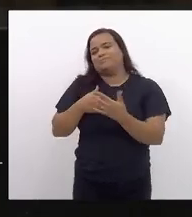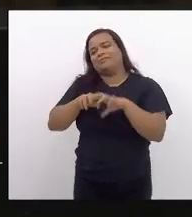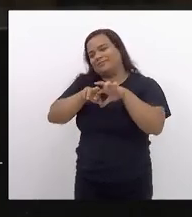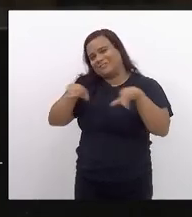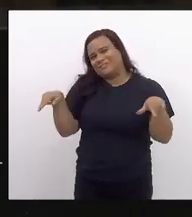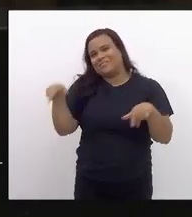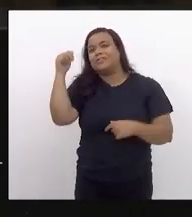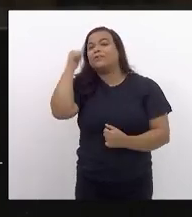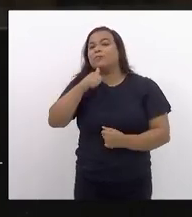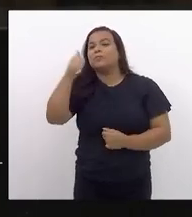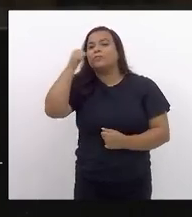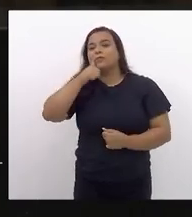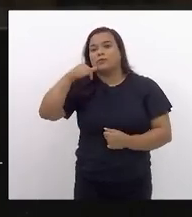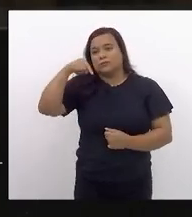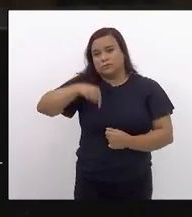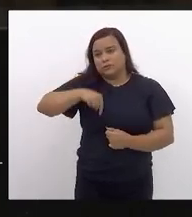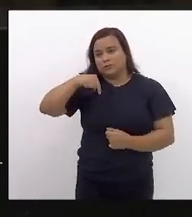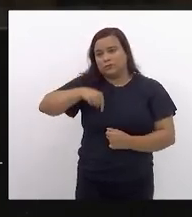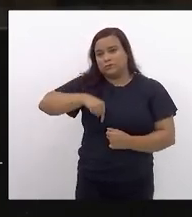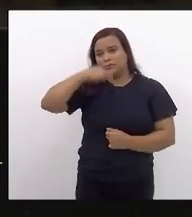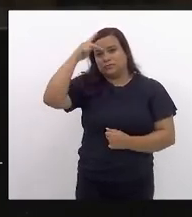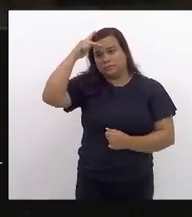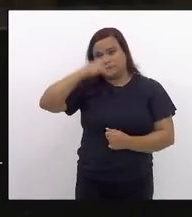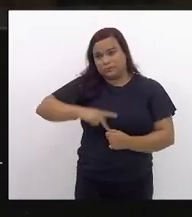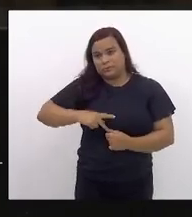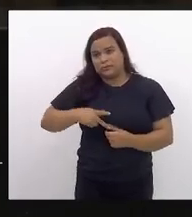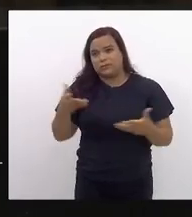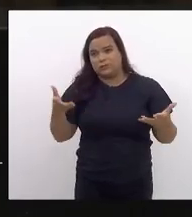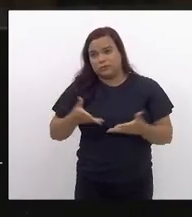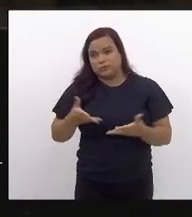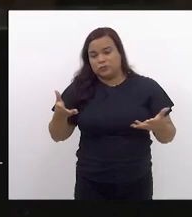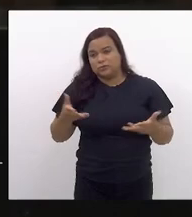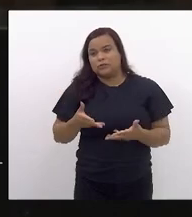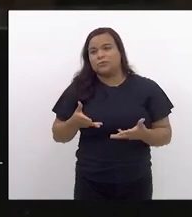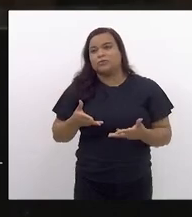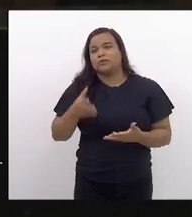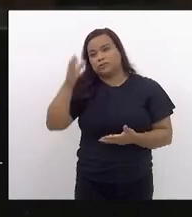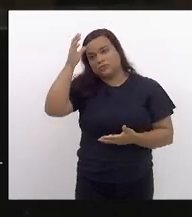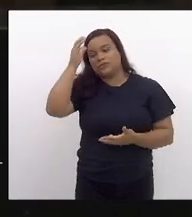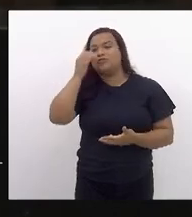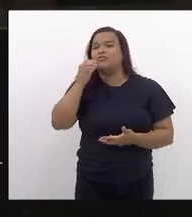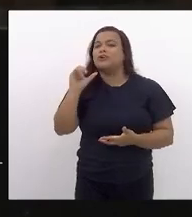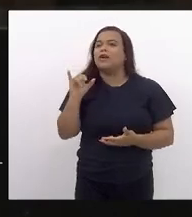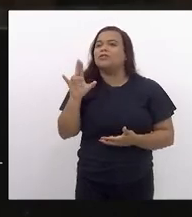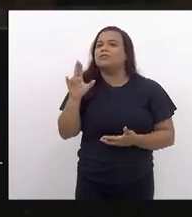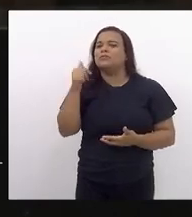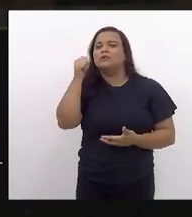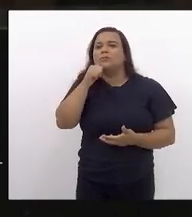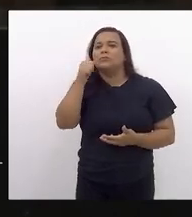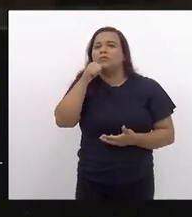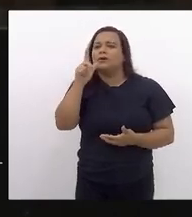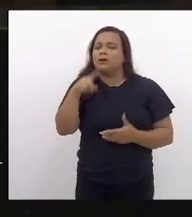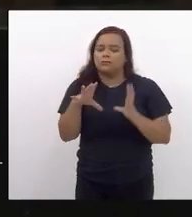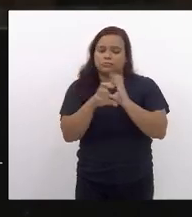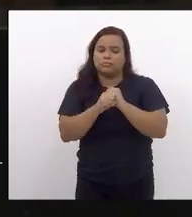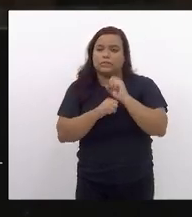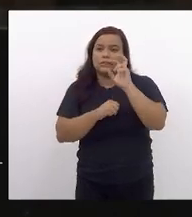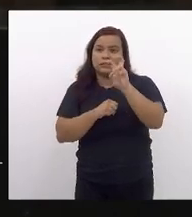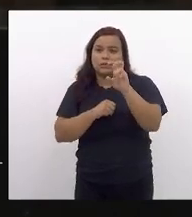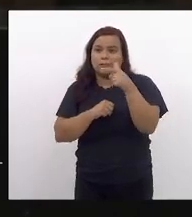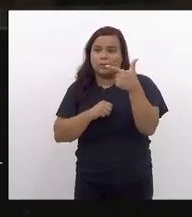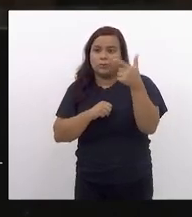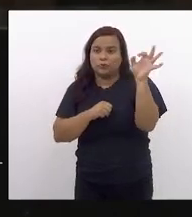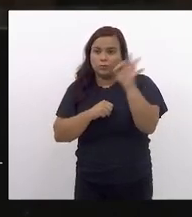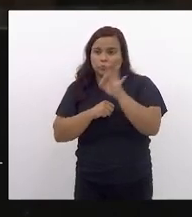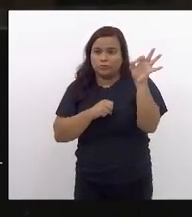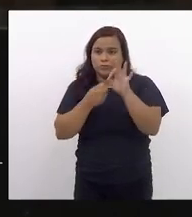em nossa presidência, presidente desta sessão, Tiaju, As mulheres são cerca de 52% da